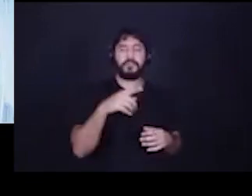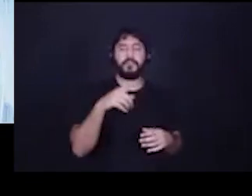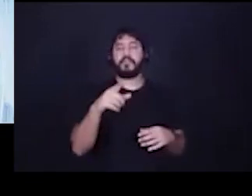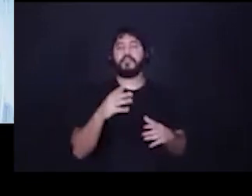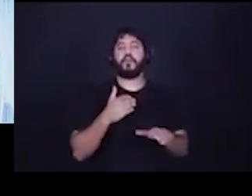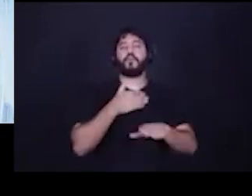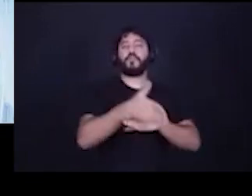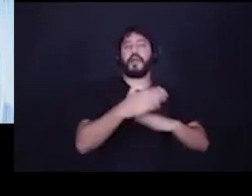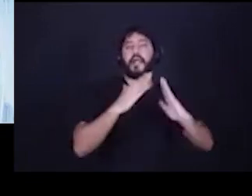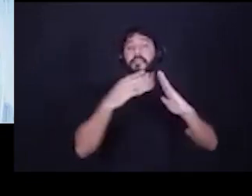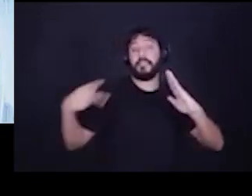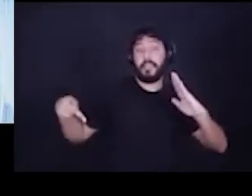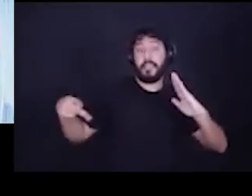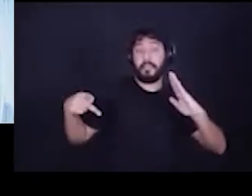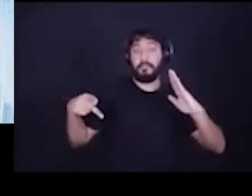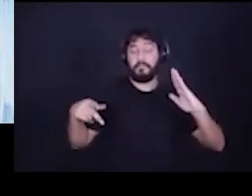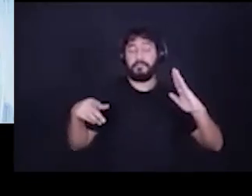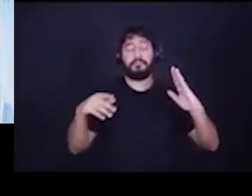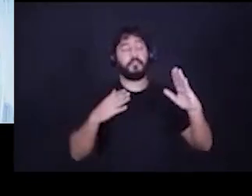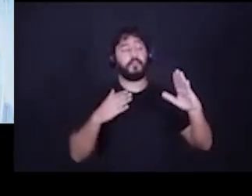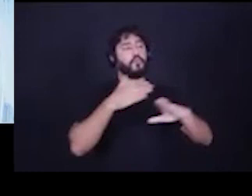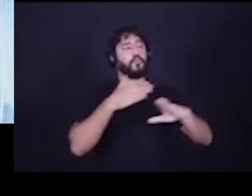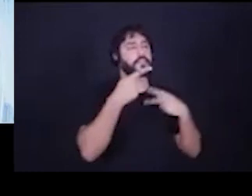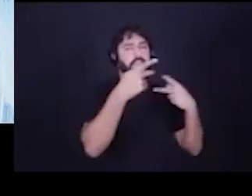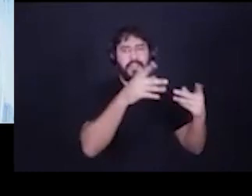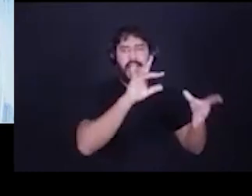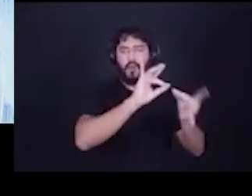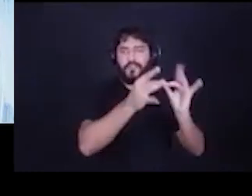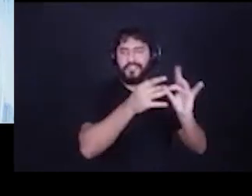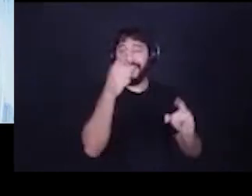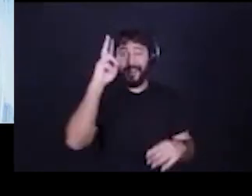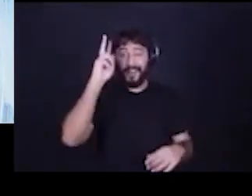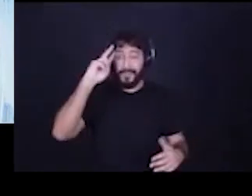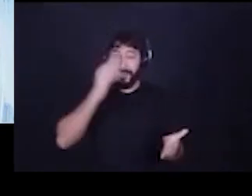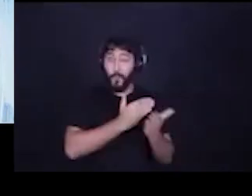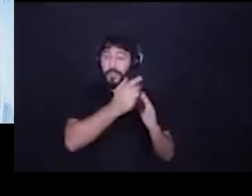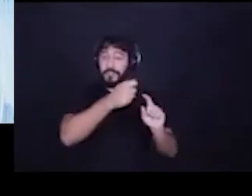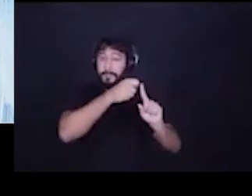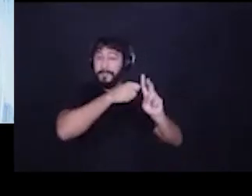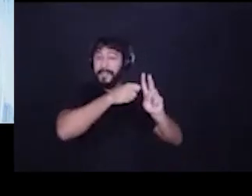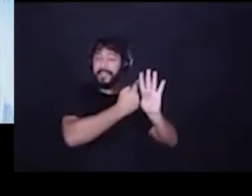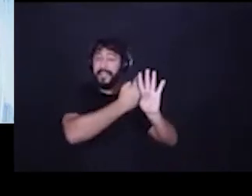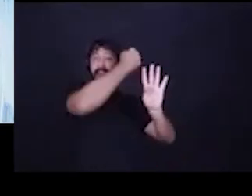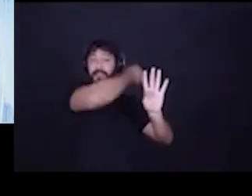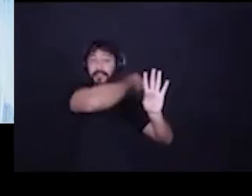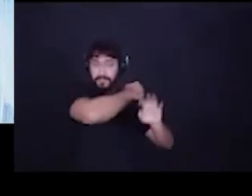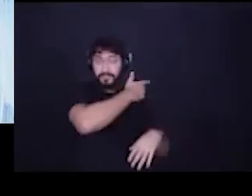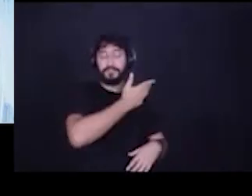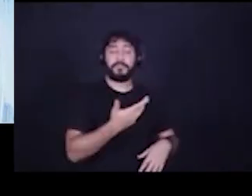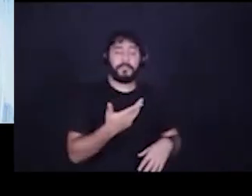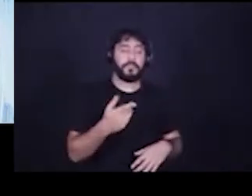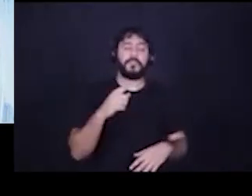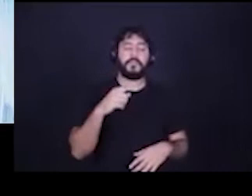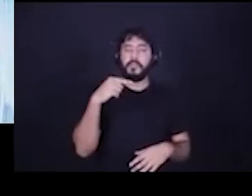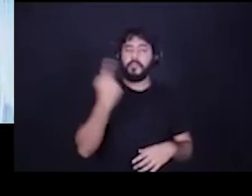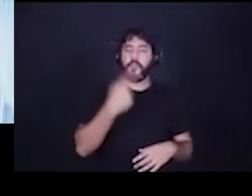fazer a visita para o ateliê lá no começo, meses antes, que era de onde a gente tinha tirado as cores do projeto